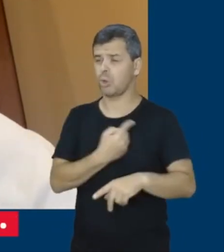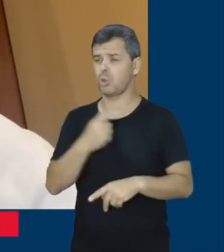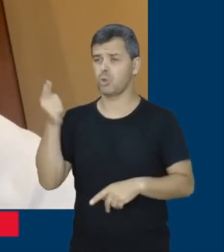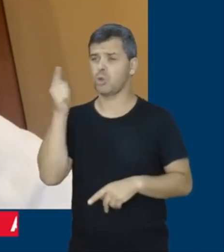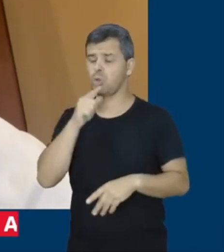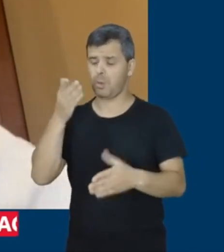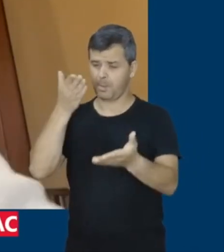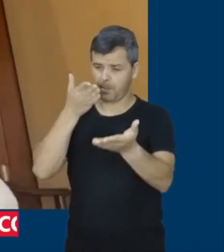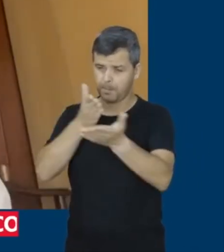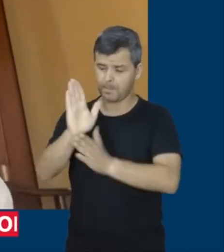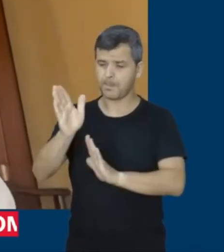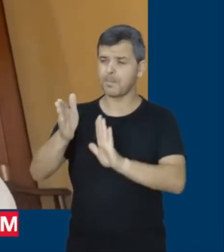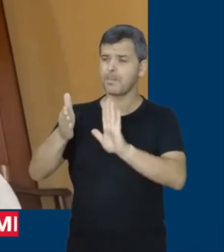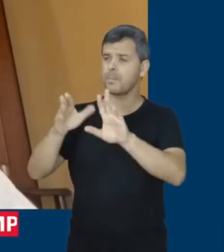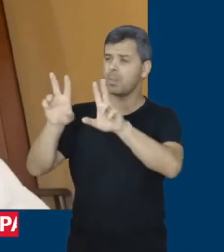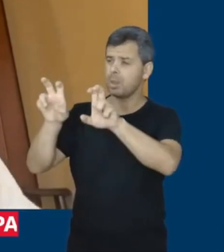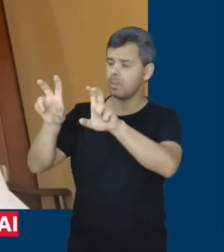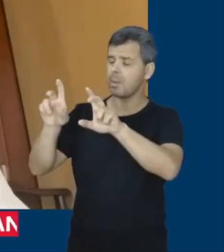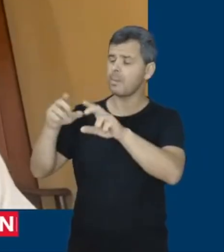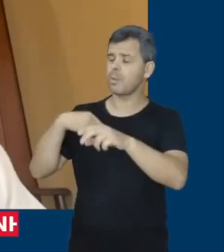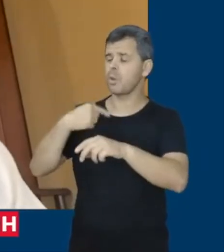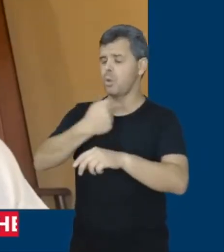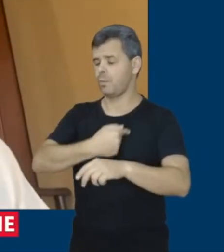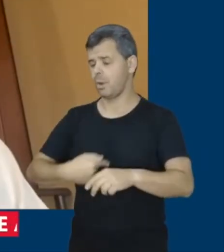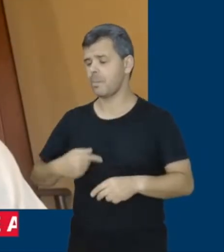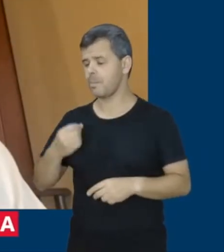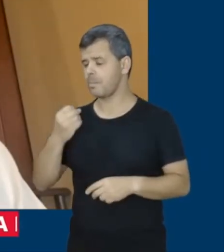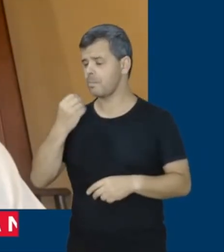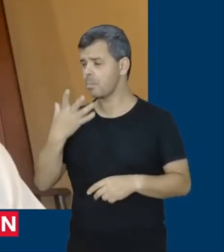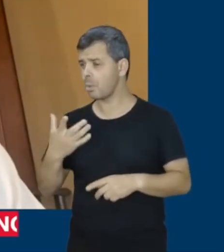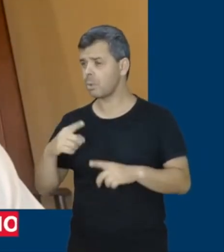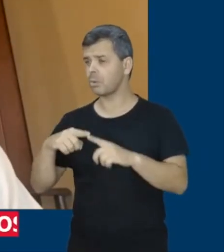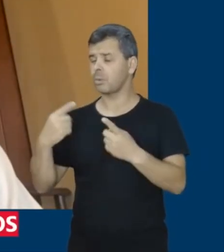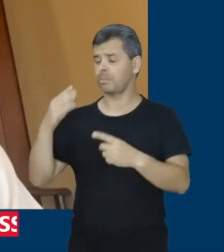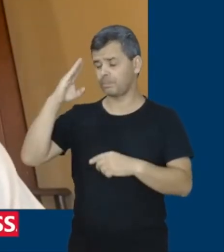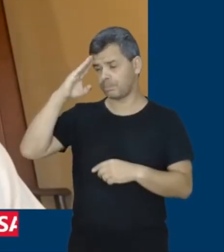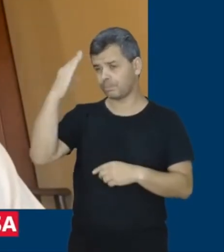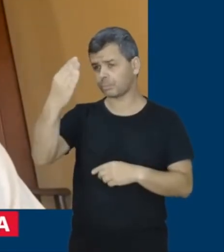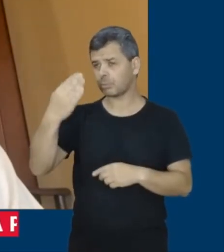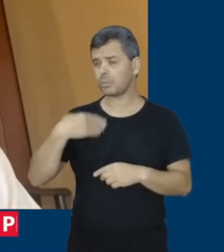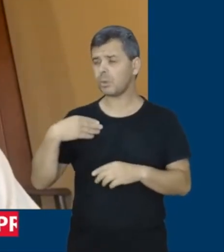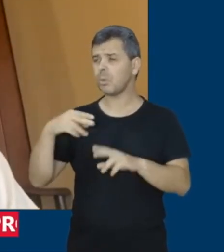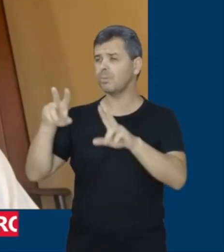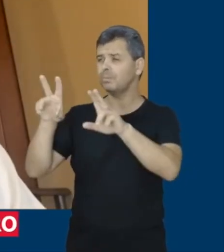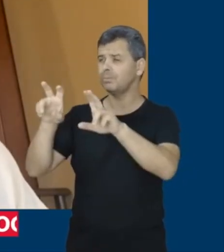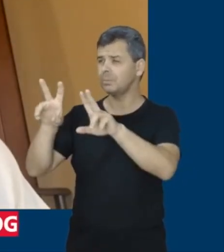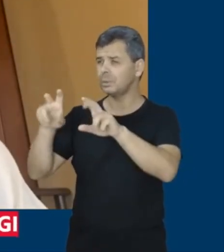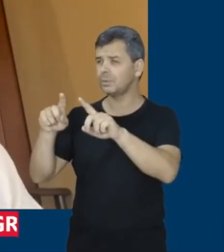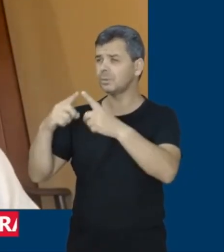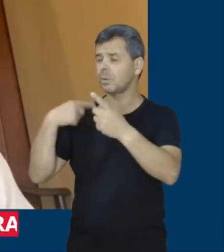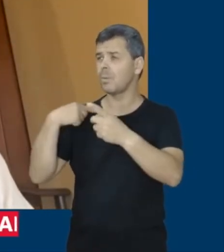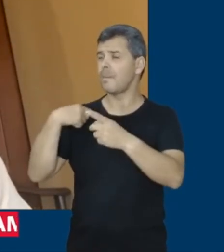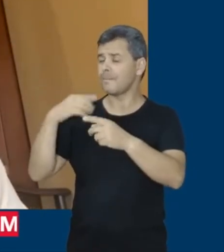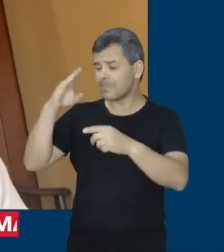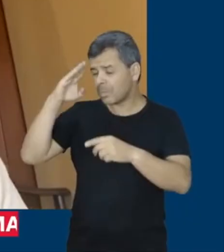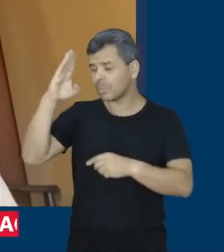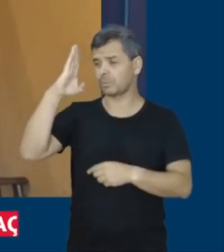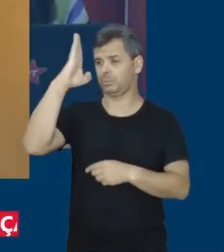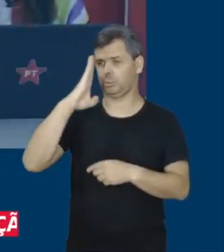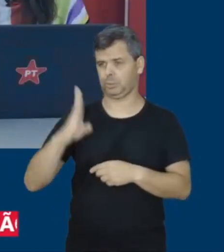conseguindo aprovar pautas positivas para o governo, mas que principalmente são pautas positivas para o Brasil.